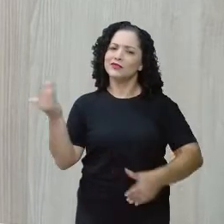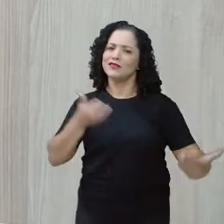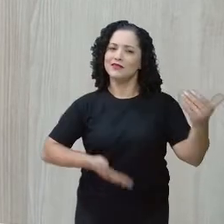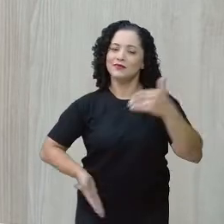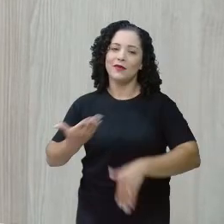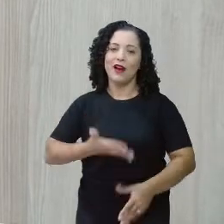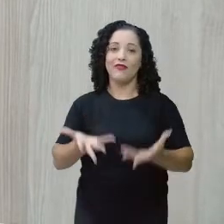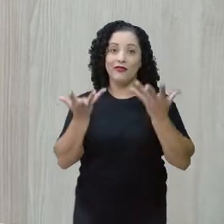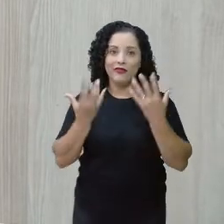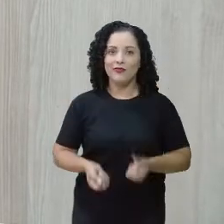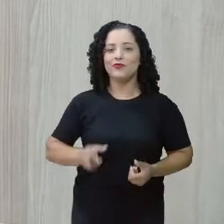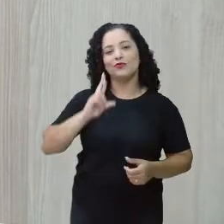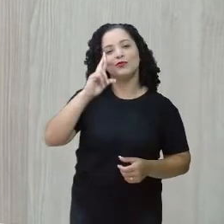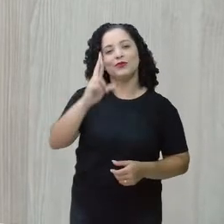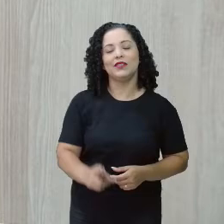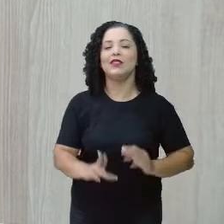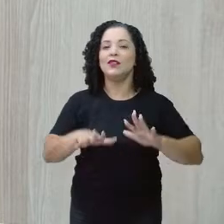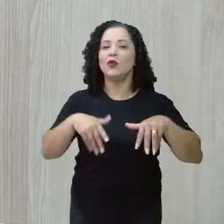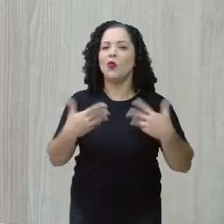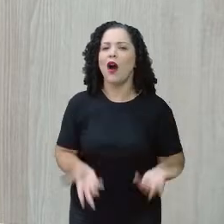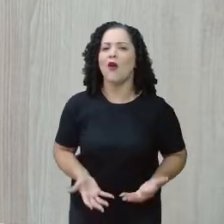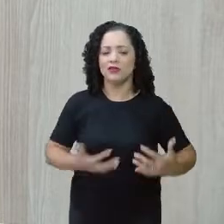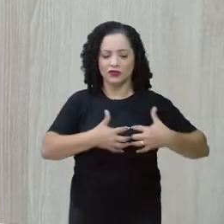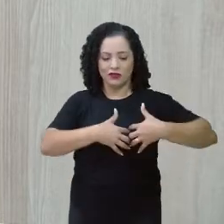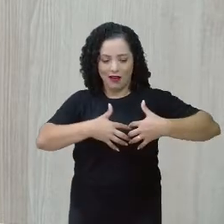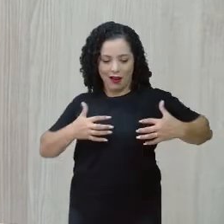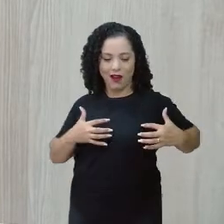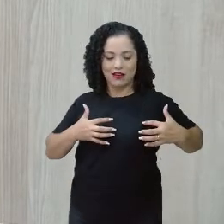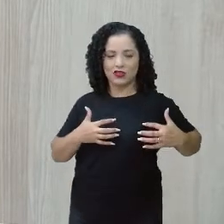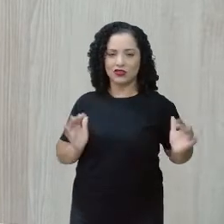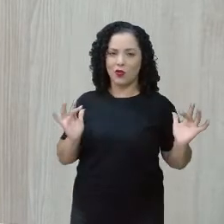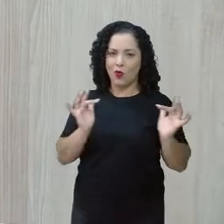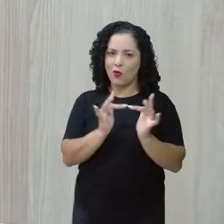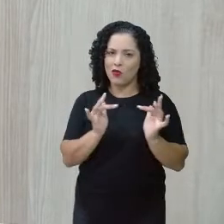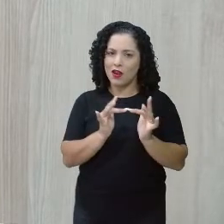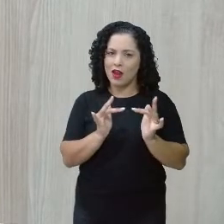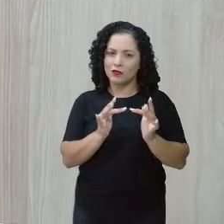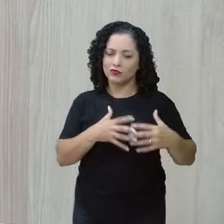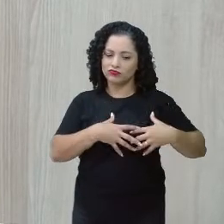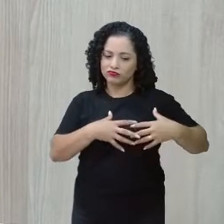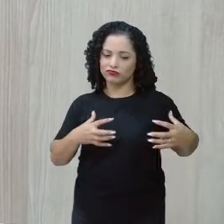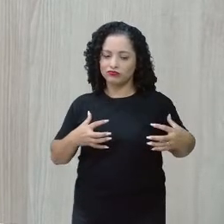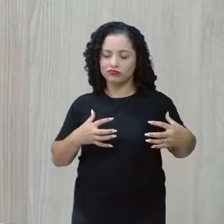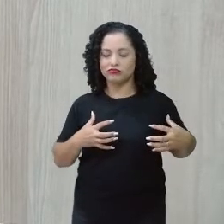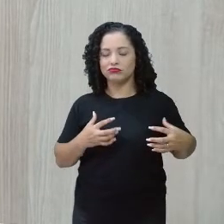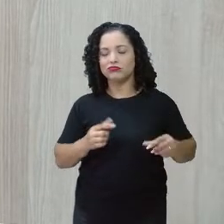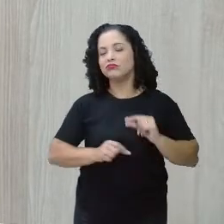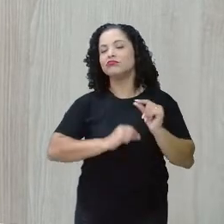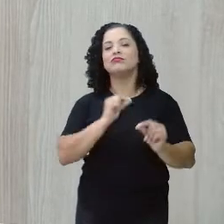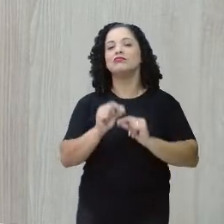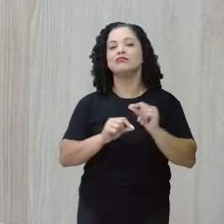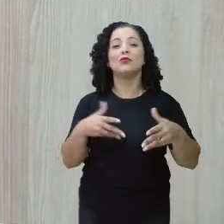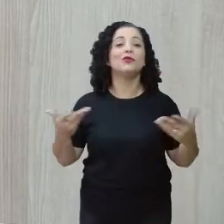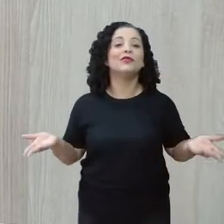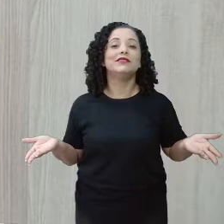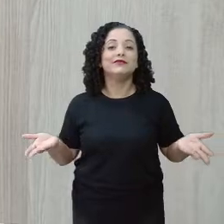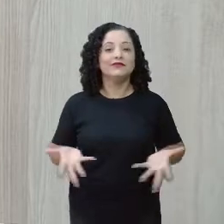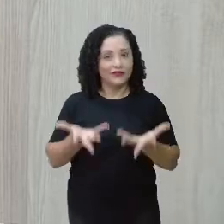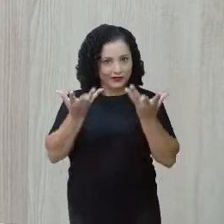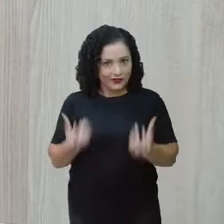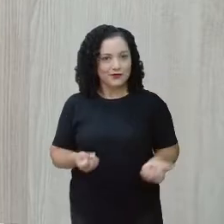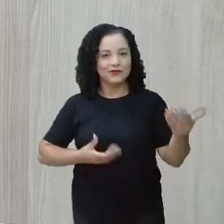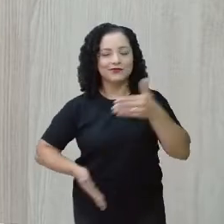arriscar aí. Será que essas câmaras, elas se comunicam, o lado direito com o lado esquerdo? Só Igor que respondeu até agora. Vamos